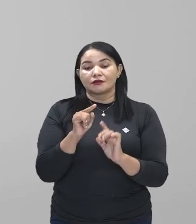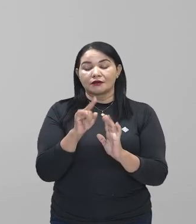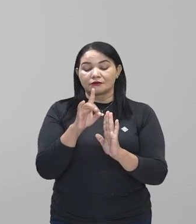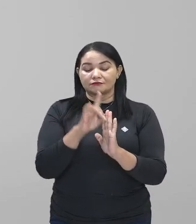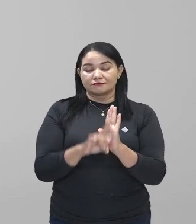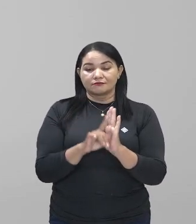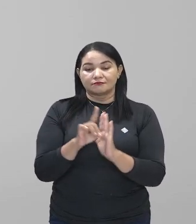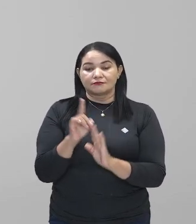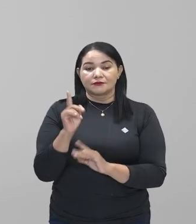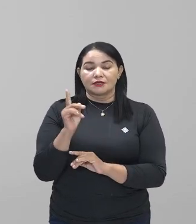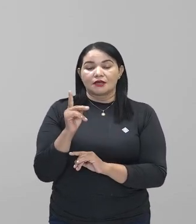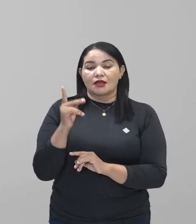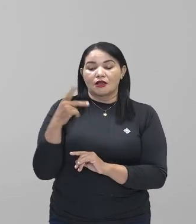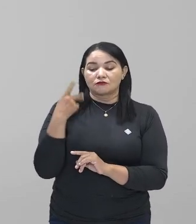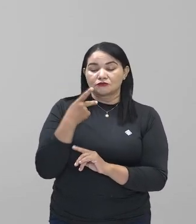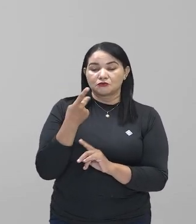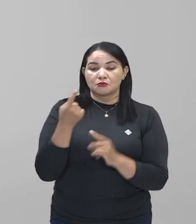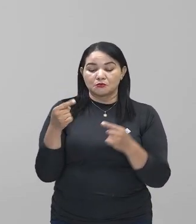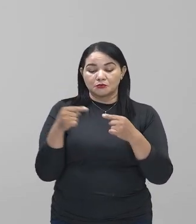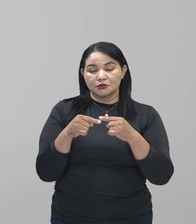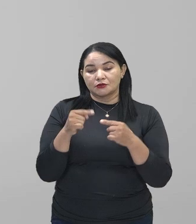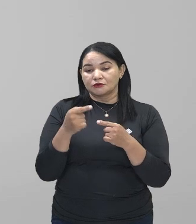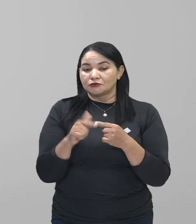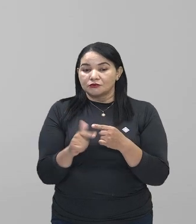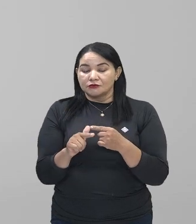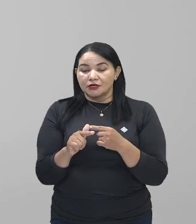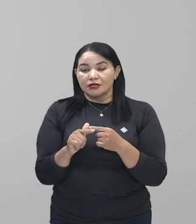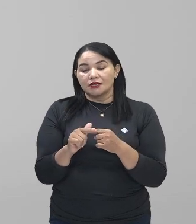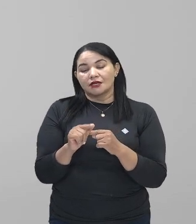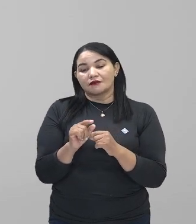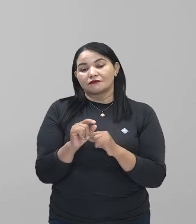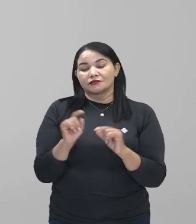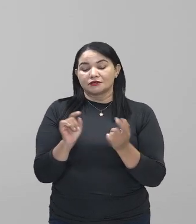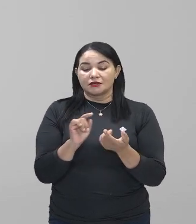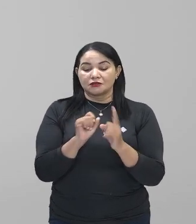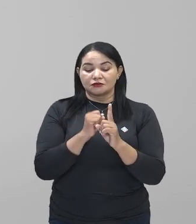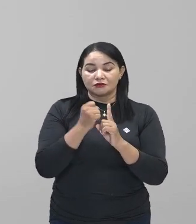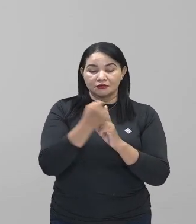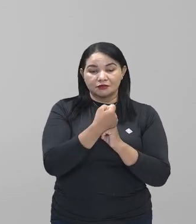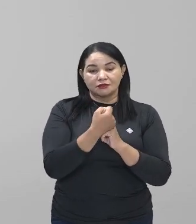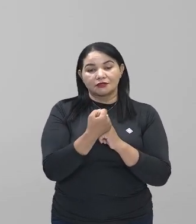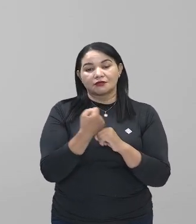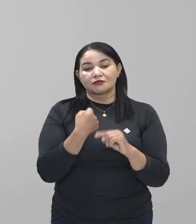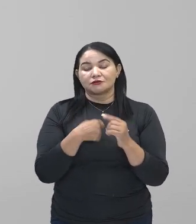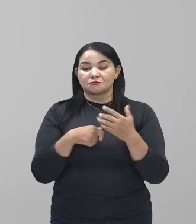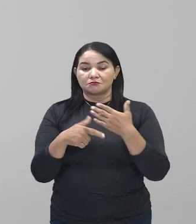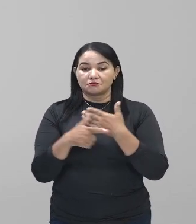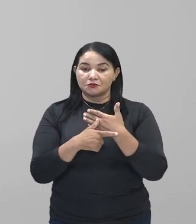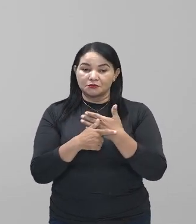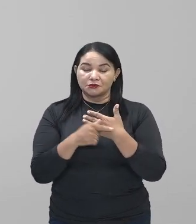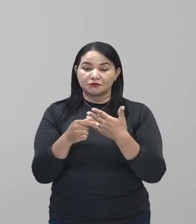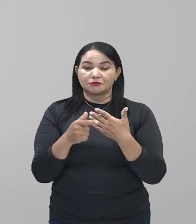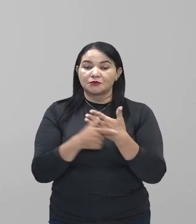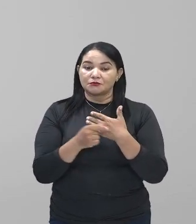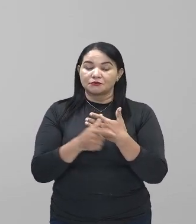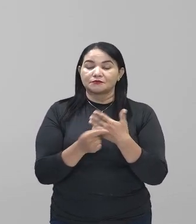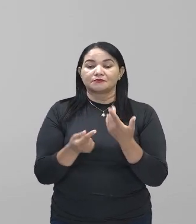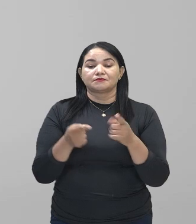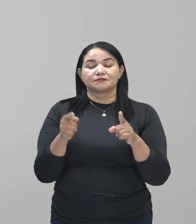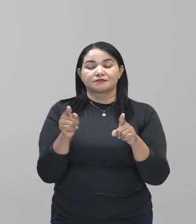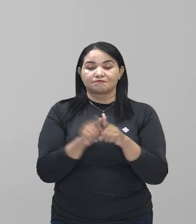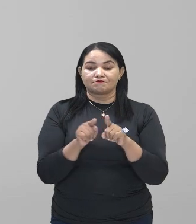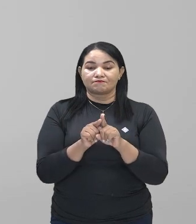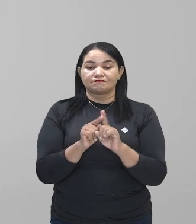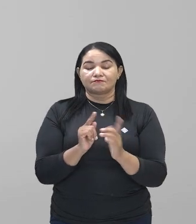direitos. Você não está compreendendo o papel da política na sociedade, né? Você está restringindo a política,